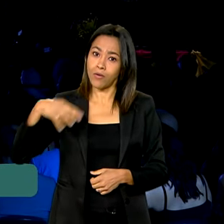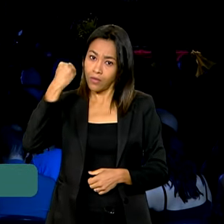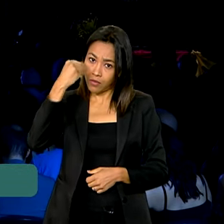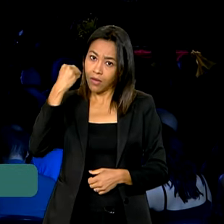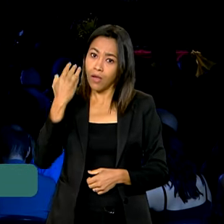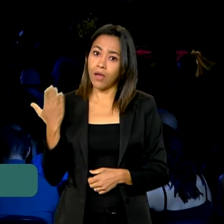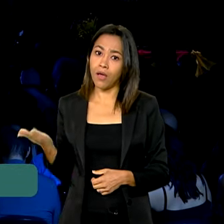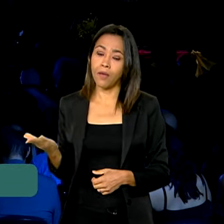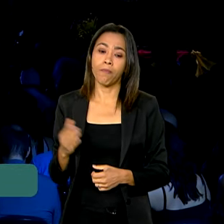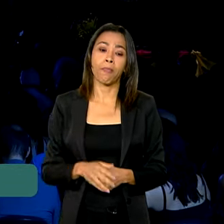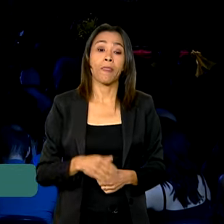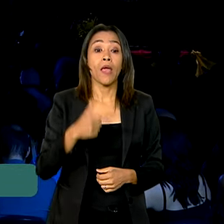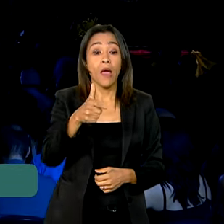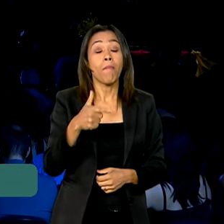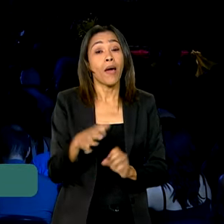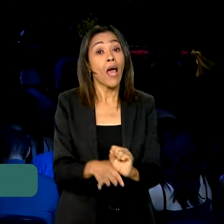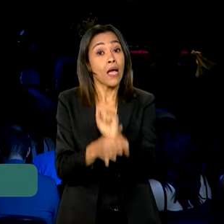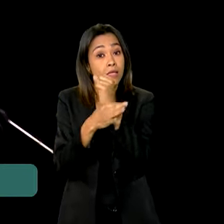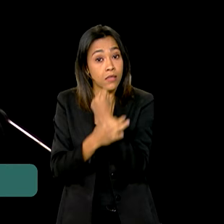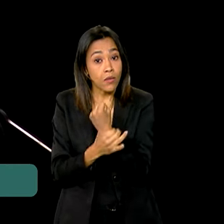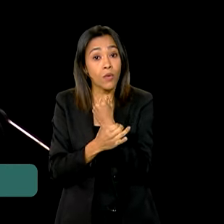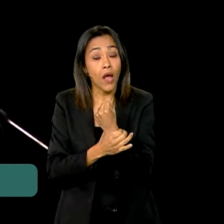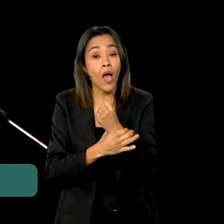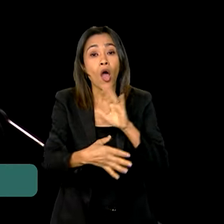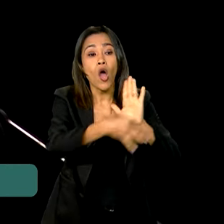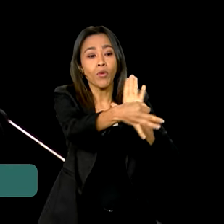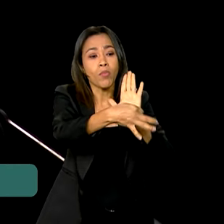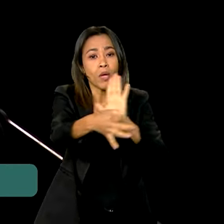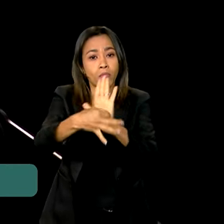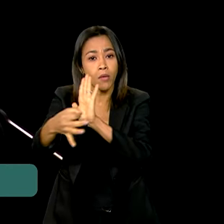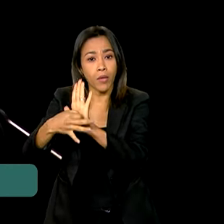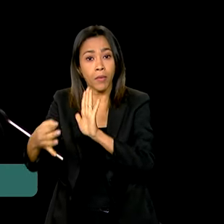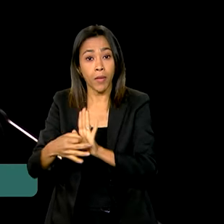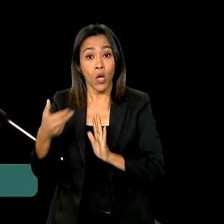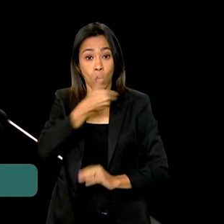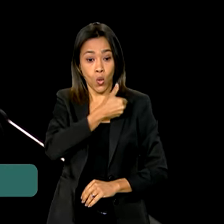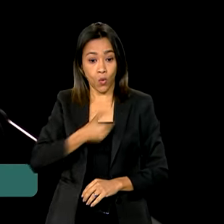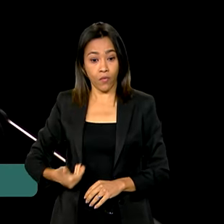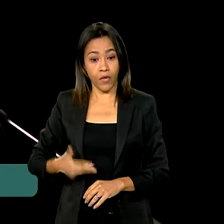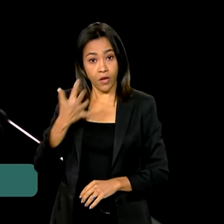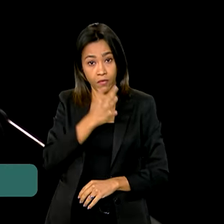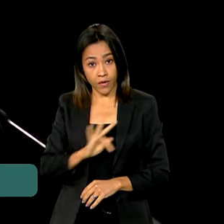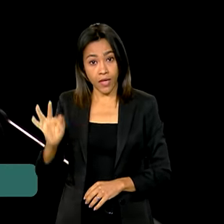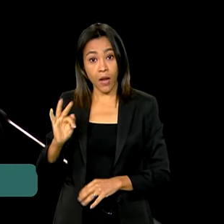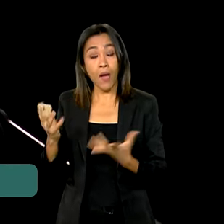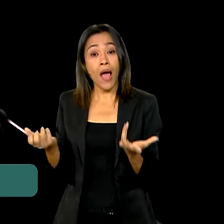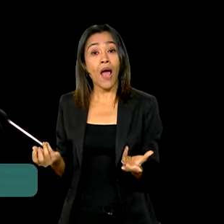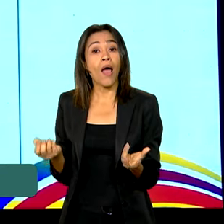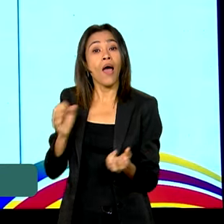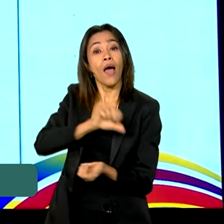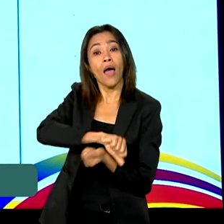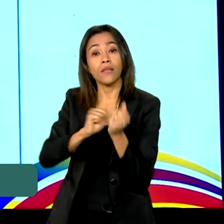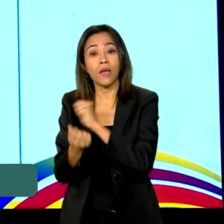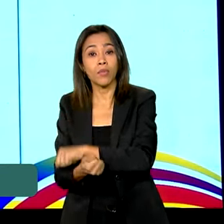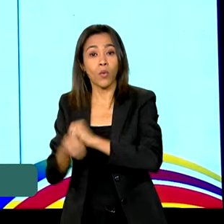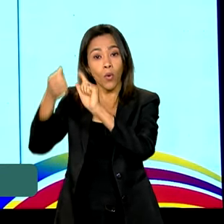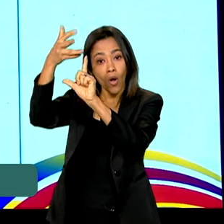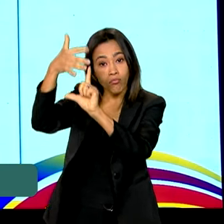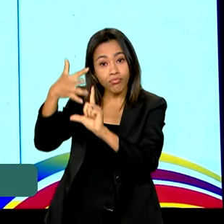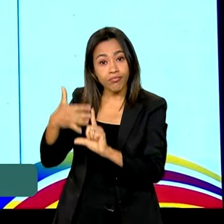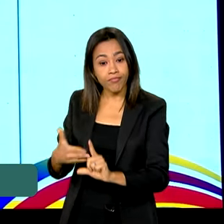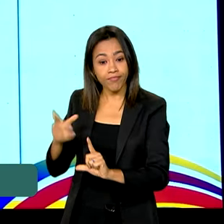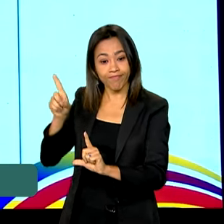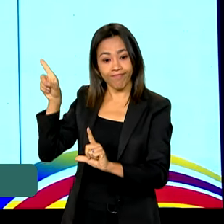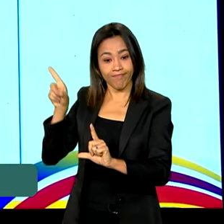garantir que mais vozes sejam ouvidas, o governo federal adaptou a ferramenta Brasil Participativo. Ela agora conta com